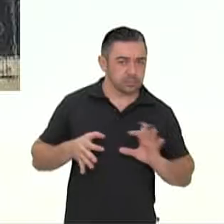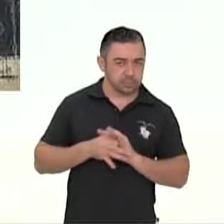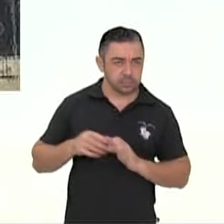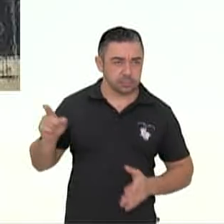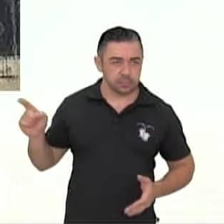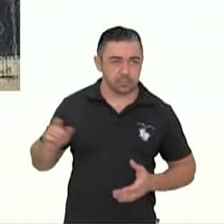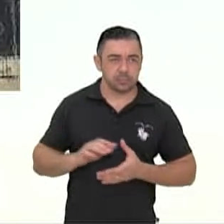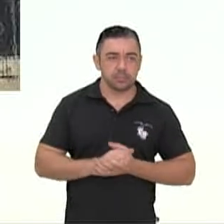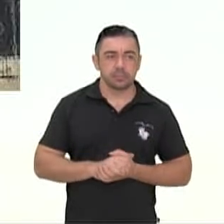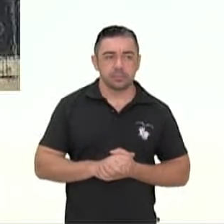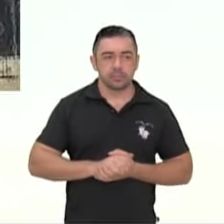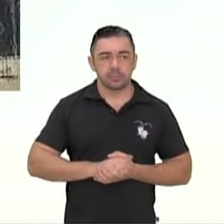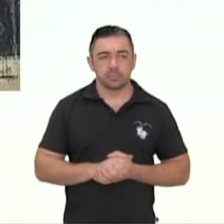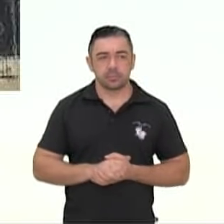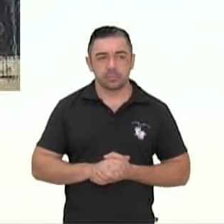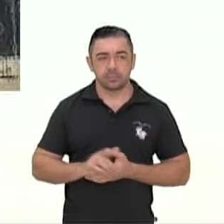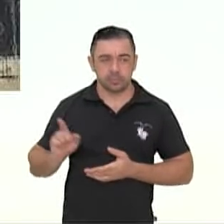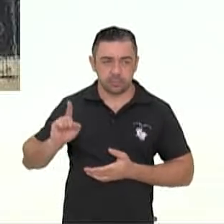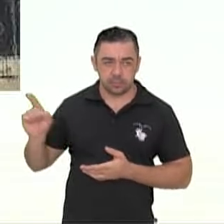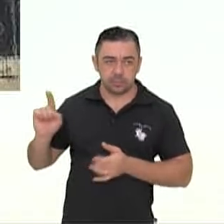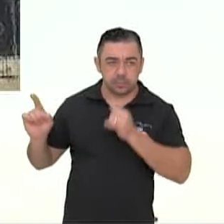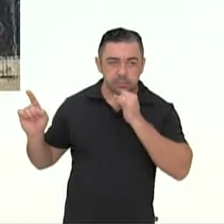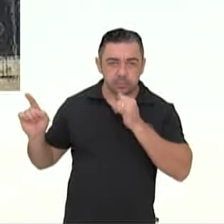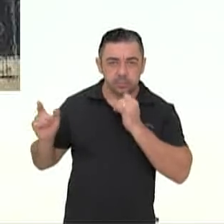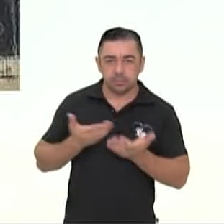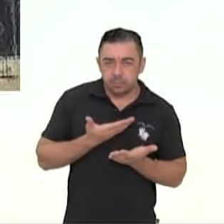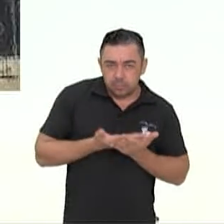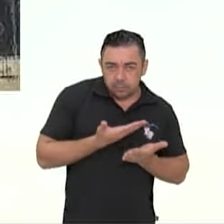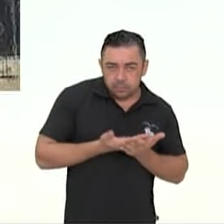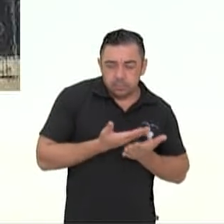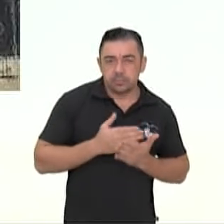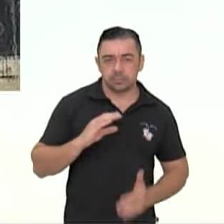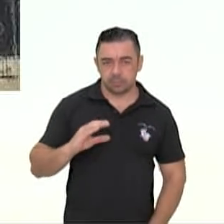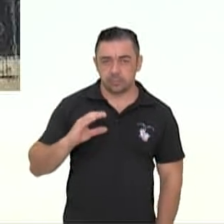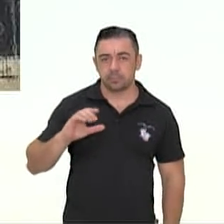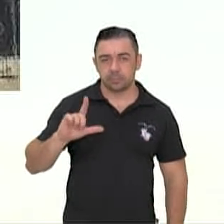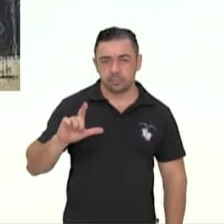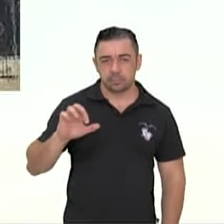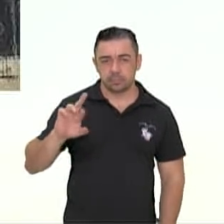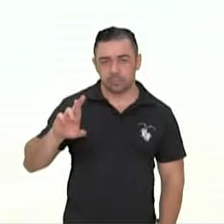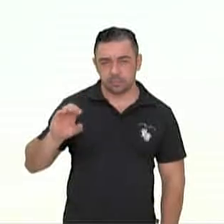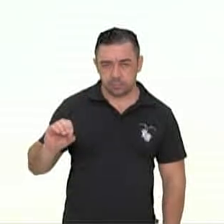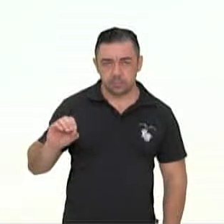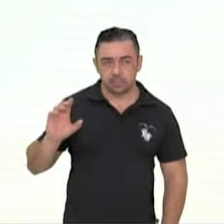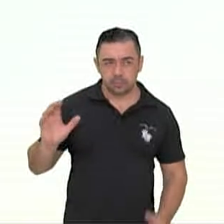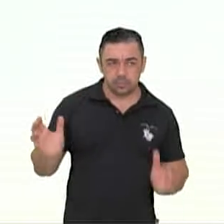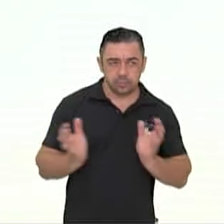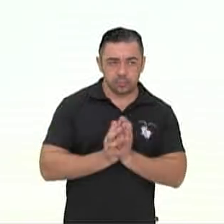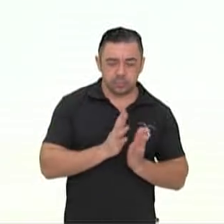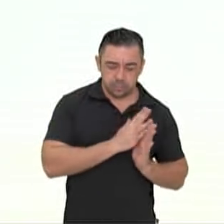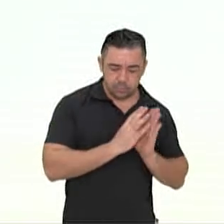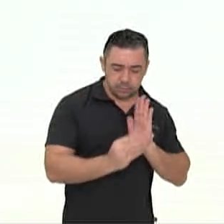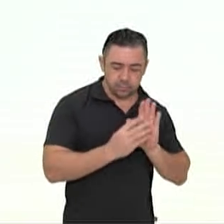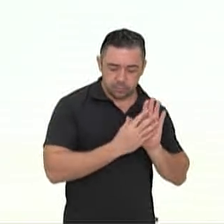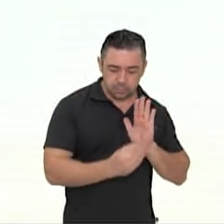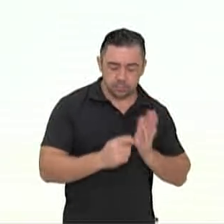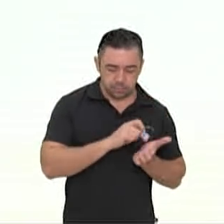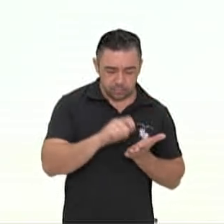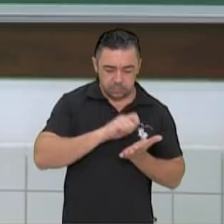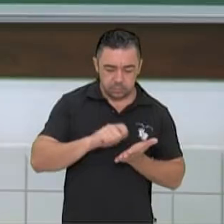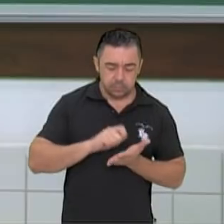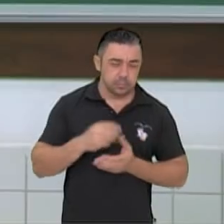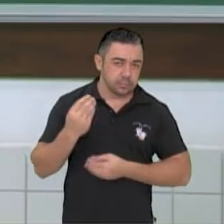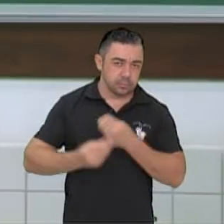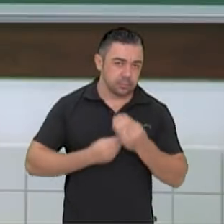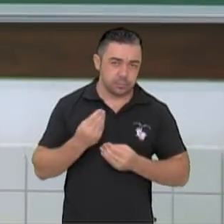essas regiões. Aqui um exemplo do clero, isso aqui me chama muita atenção, são os copistas. Professor, durante a Idade Média, como que